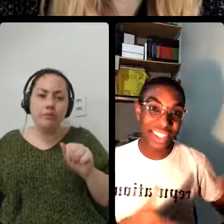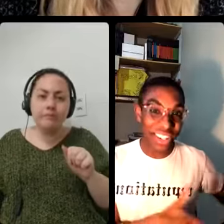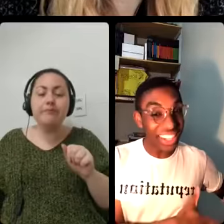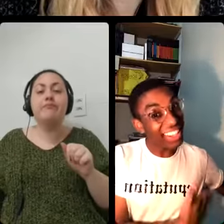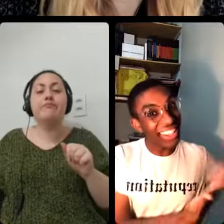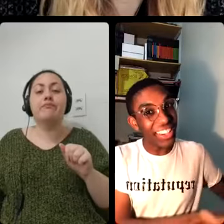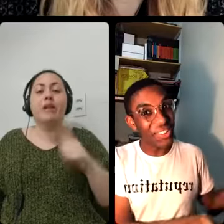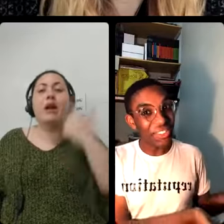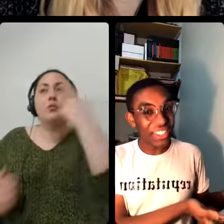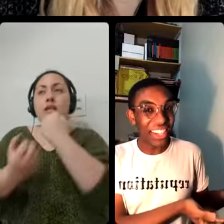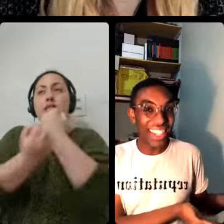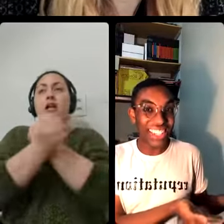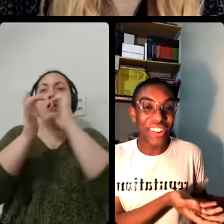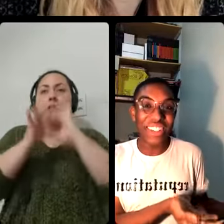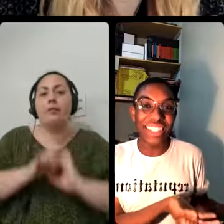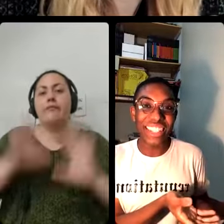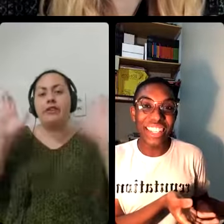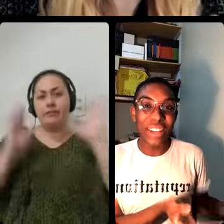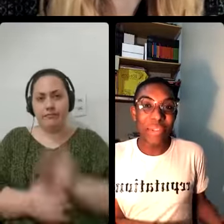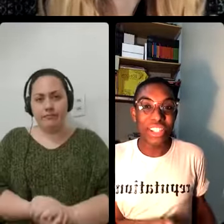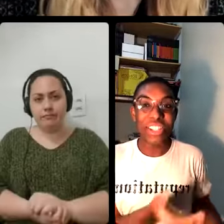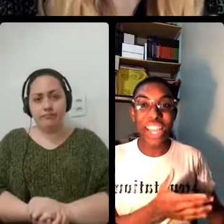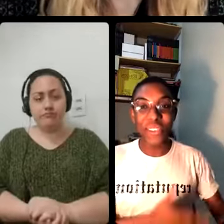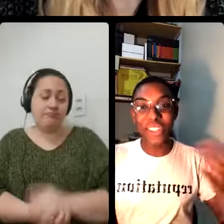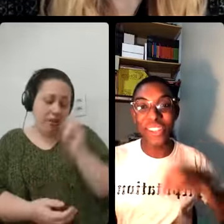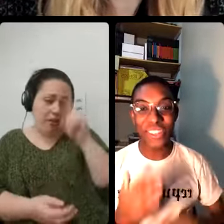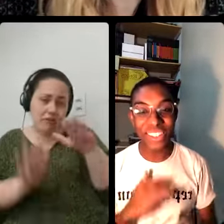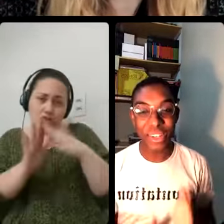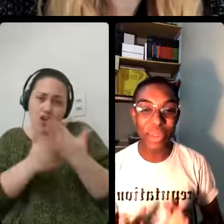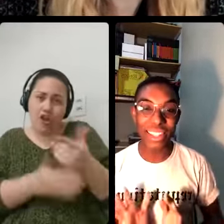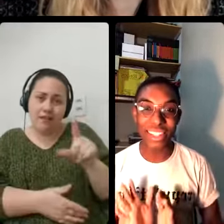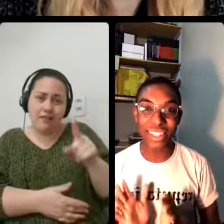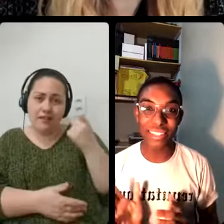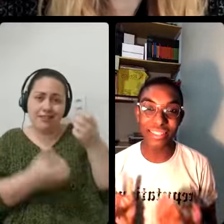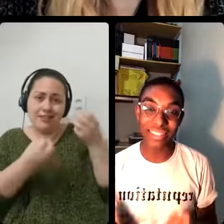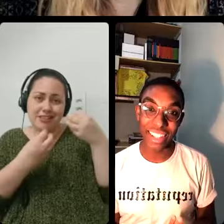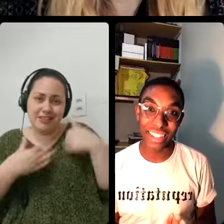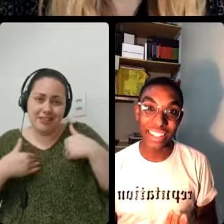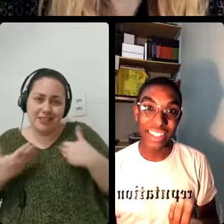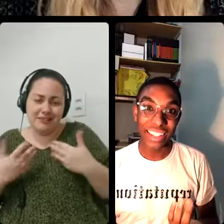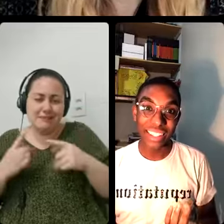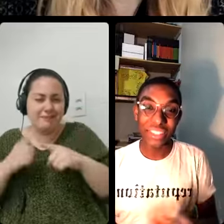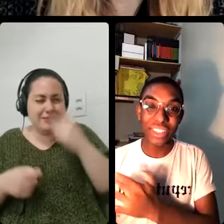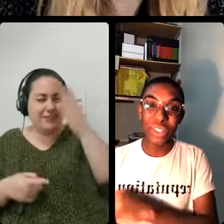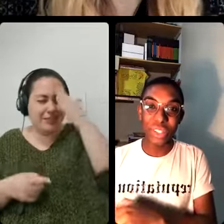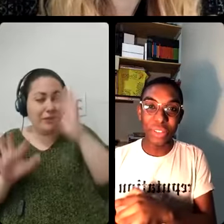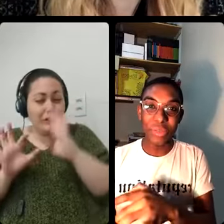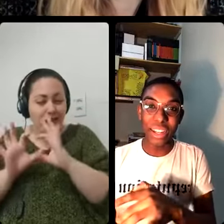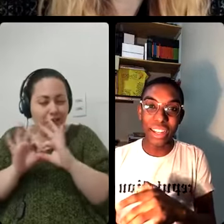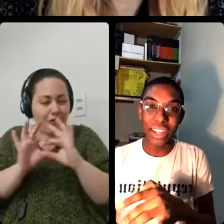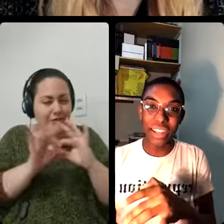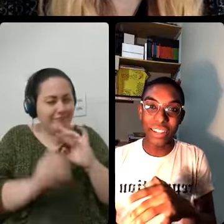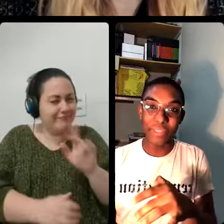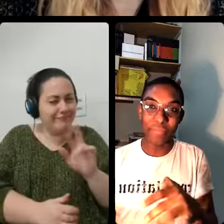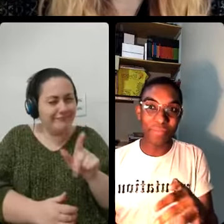Essa é a história que eu ouvia na escola. Mas a gente sabe que não aconteceu bem assim, né? Foi